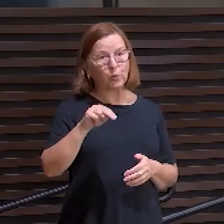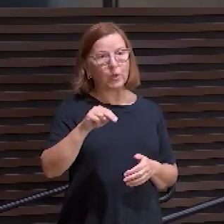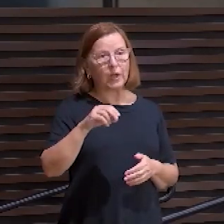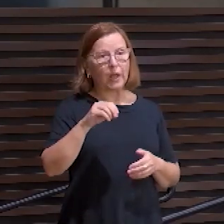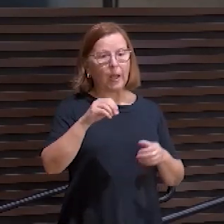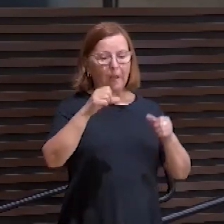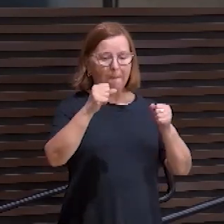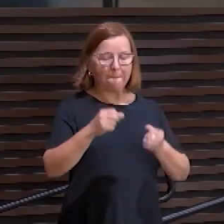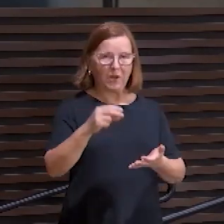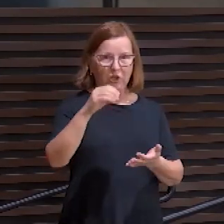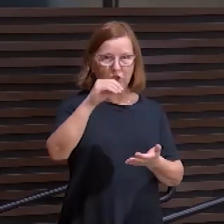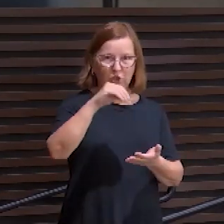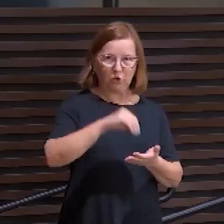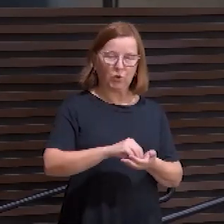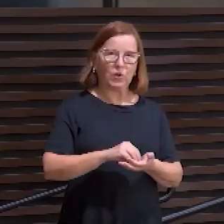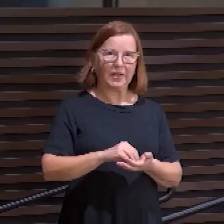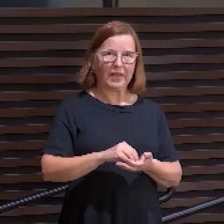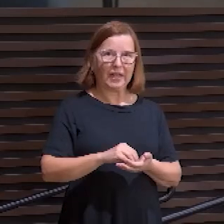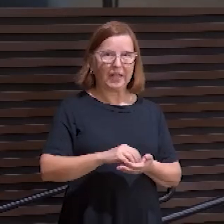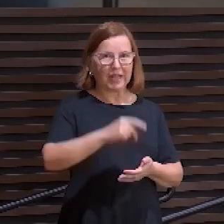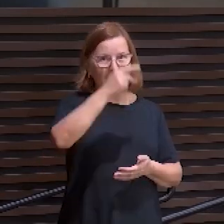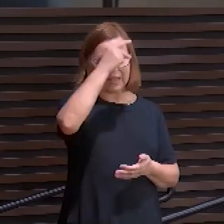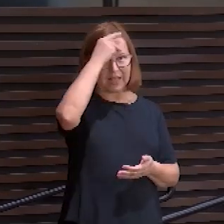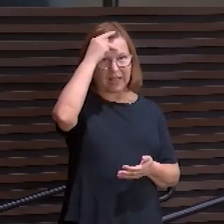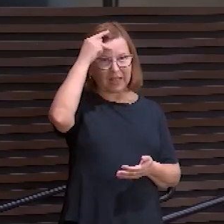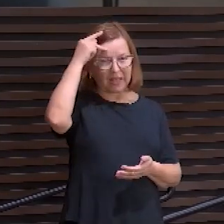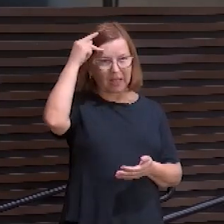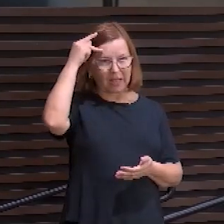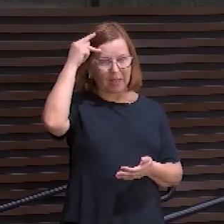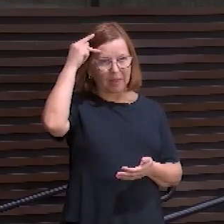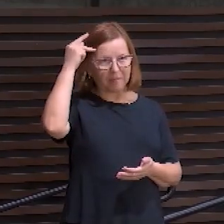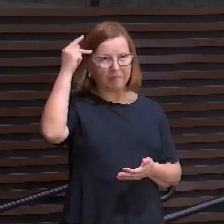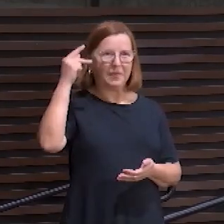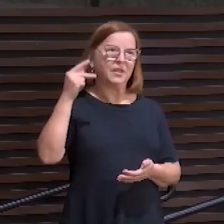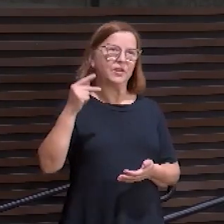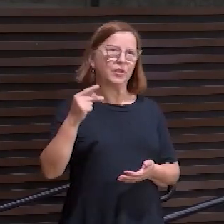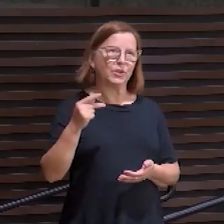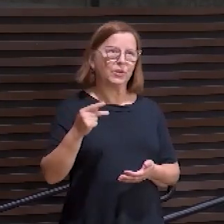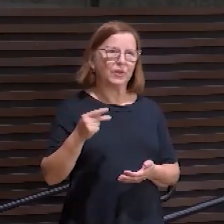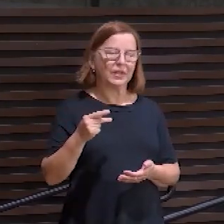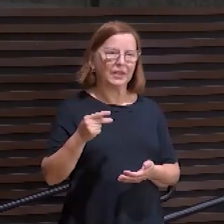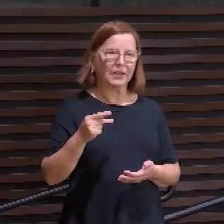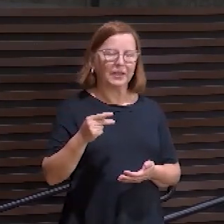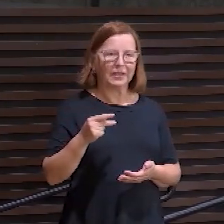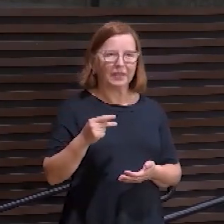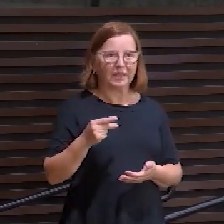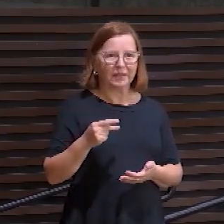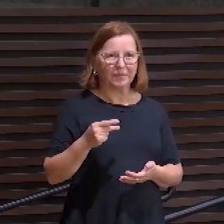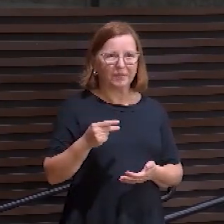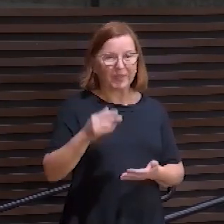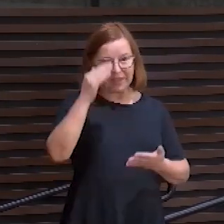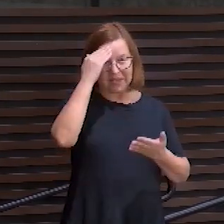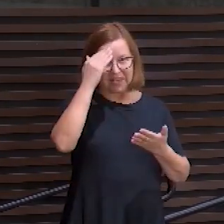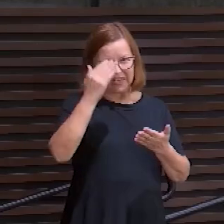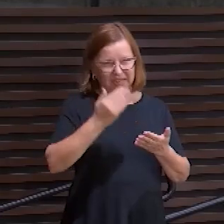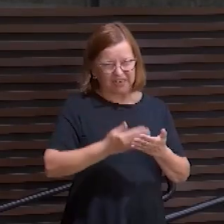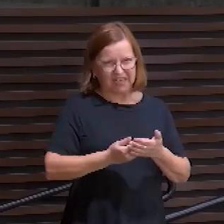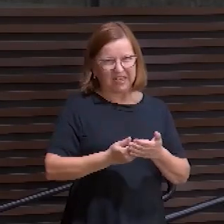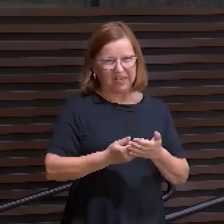neófito, porque ele pode cair nas artimanhas, nos laços do